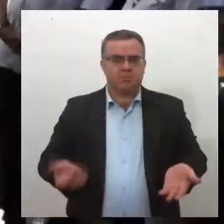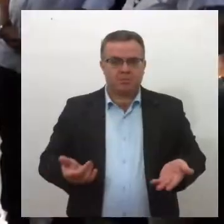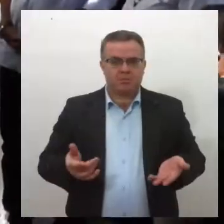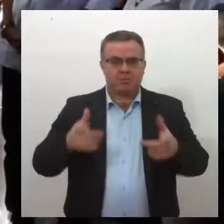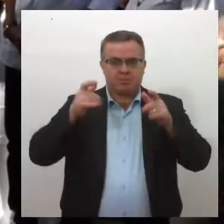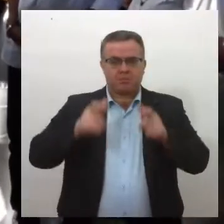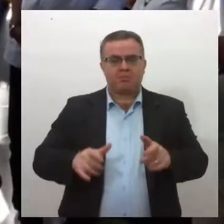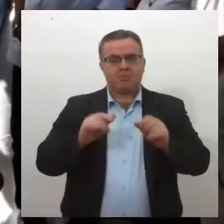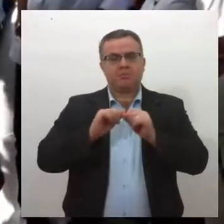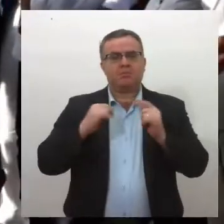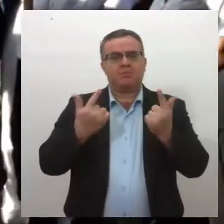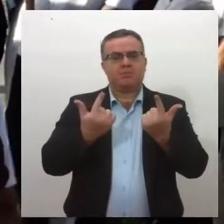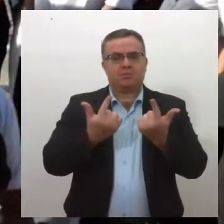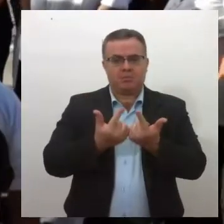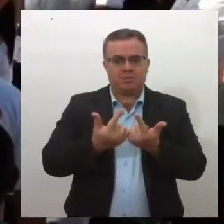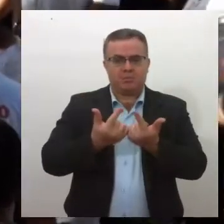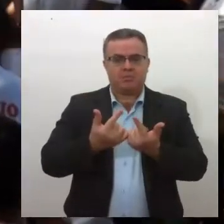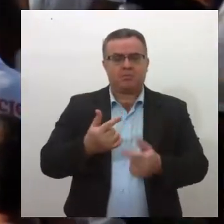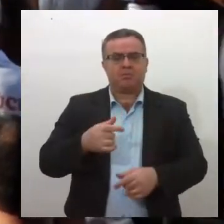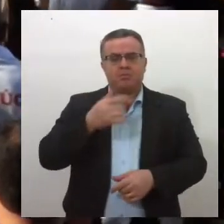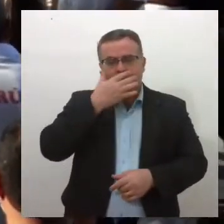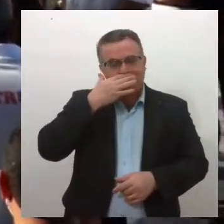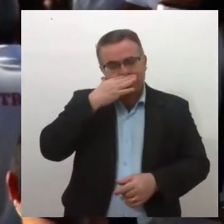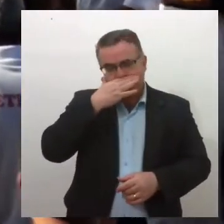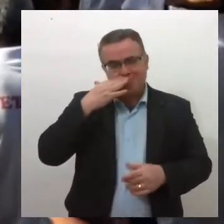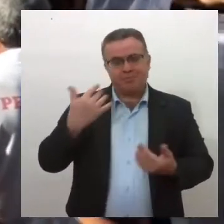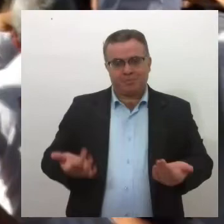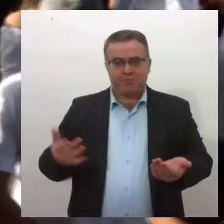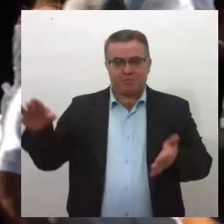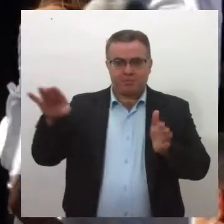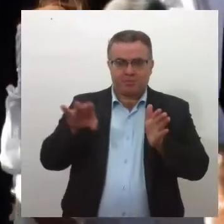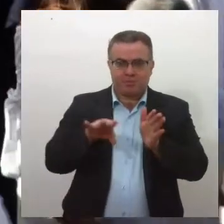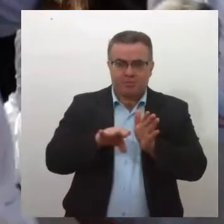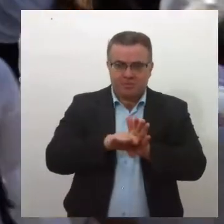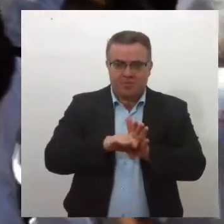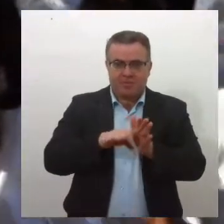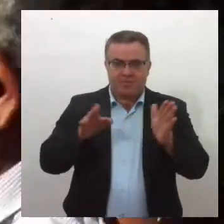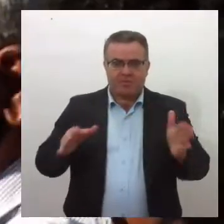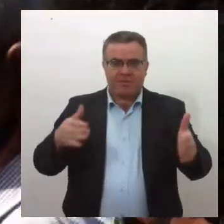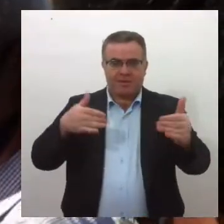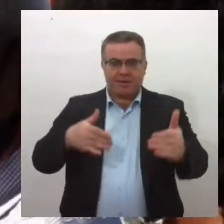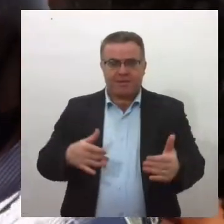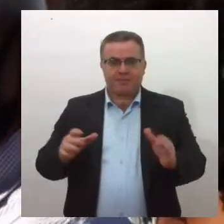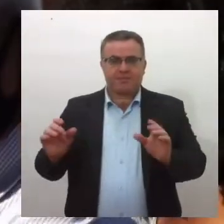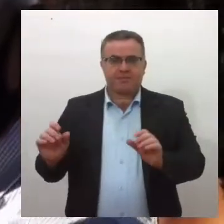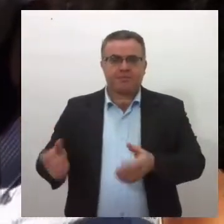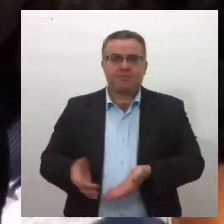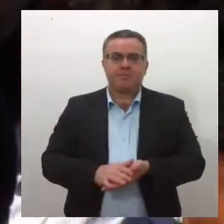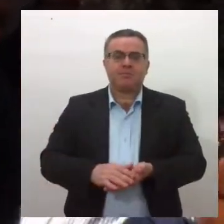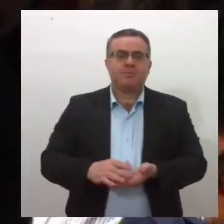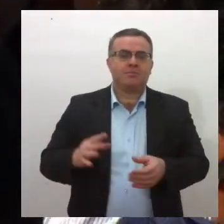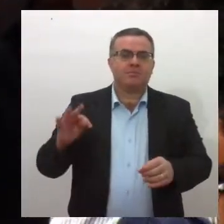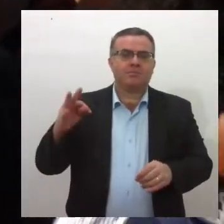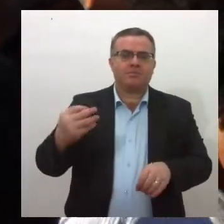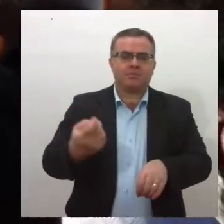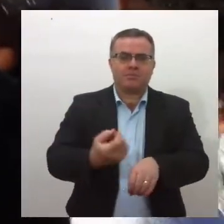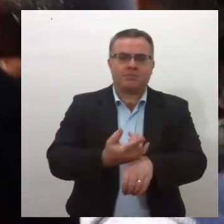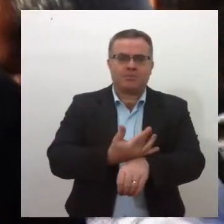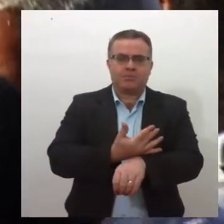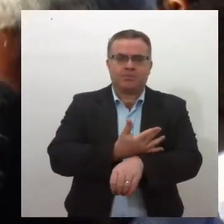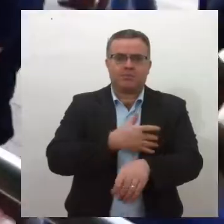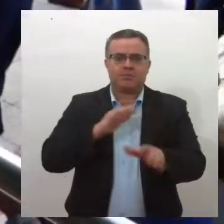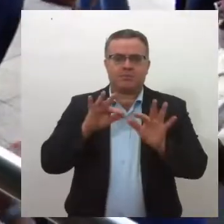Assembleia Legislativa de Sergipe. Desde a chegada do corpo, um forte clima de comoção tomou conta de